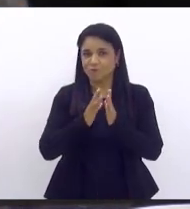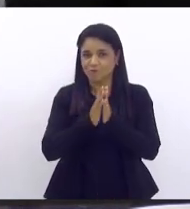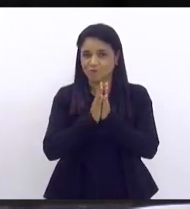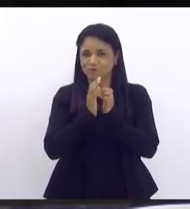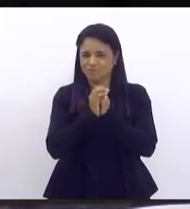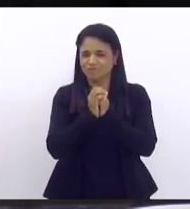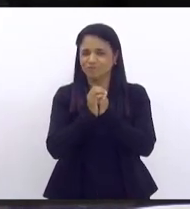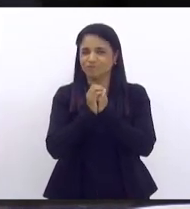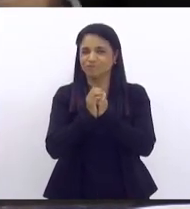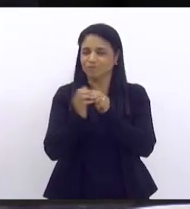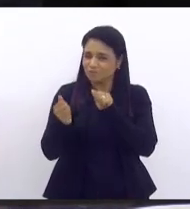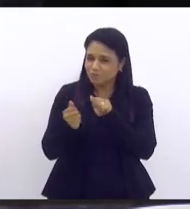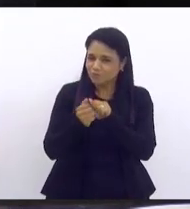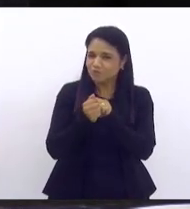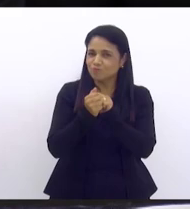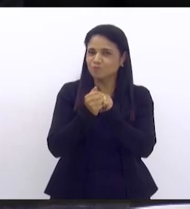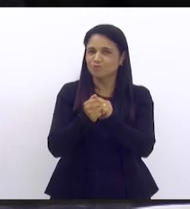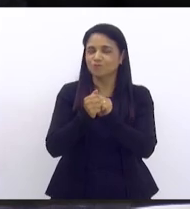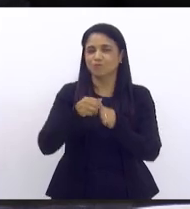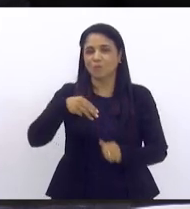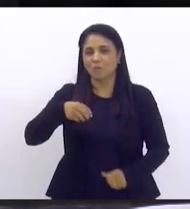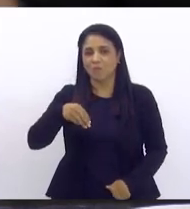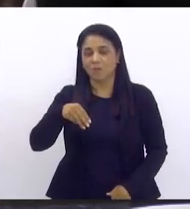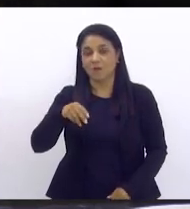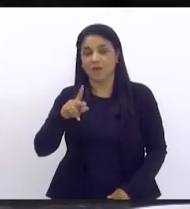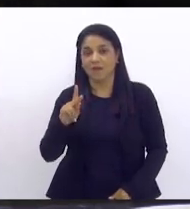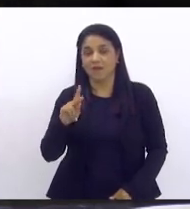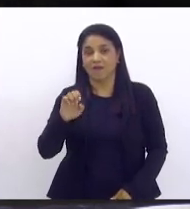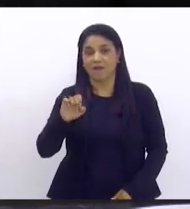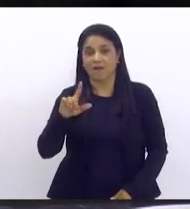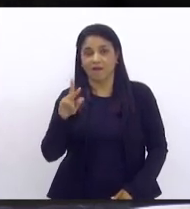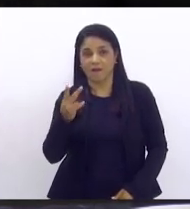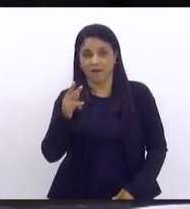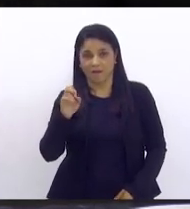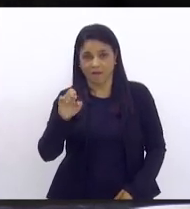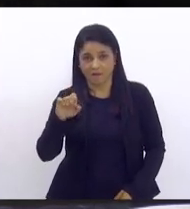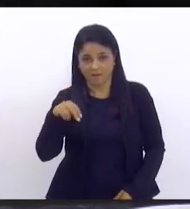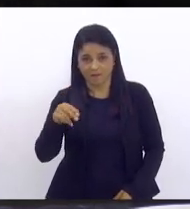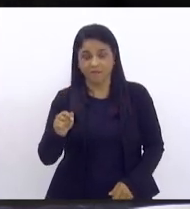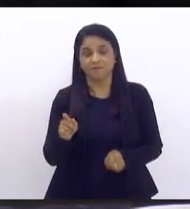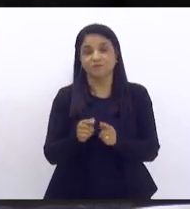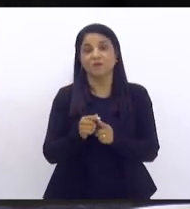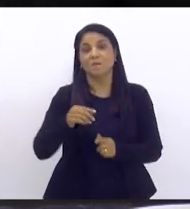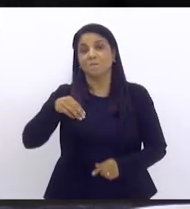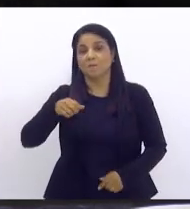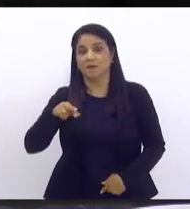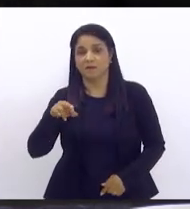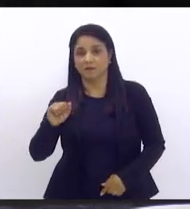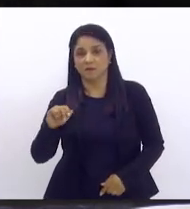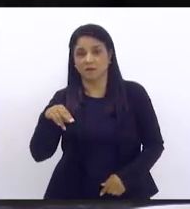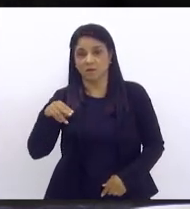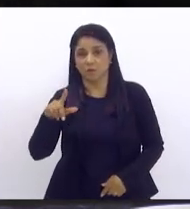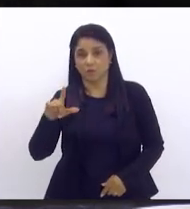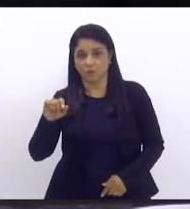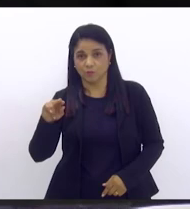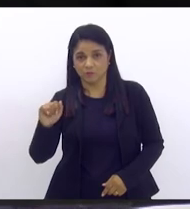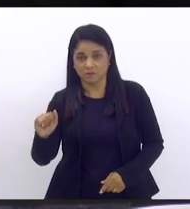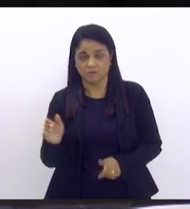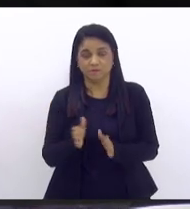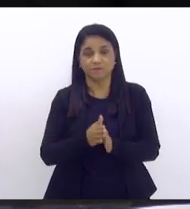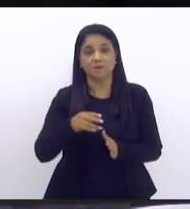ela, rezado com Helena, rezado com Maria Lúcia, rezado com Dom Cipriano, nós estivemos juntos com essas pessoas.